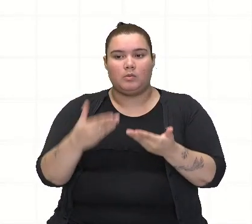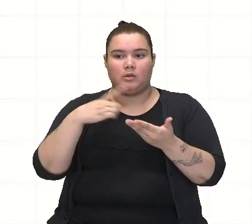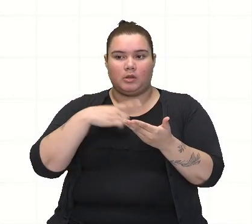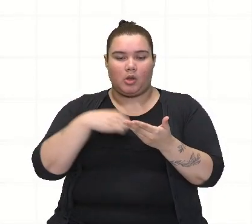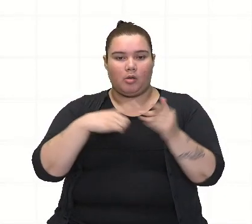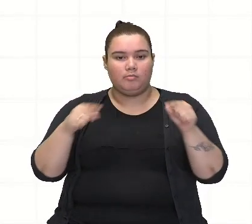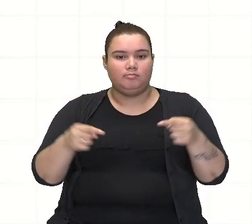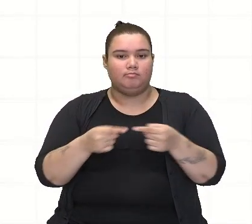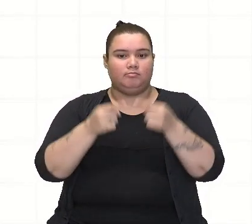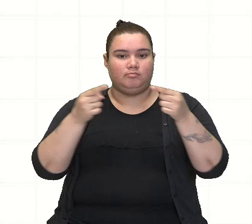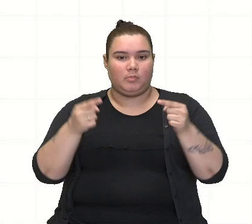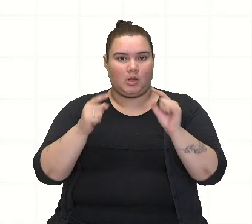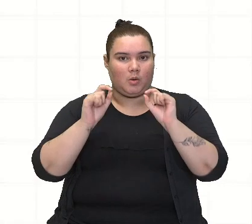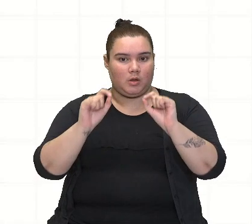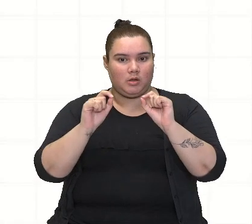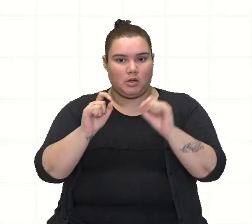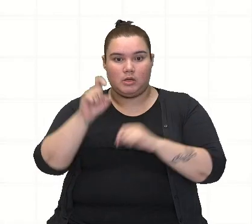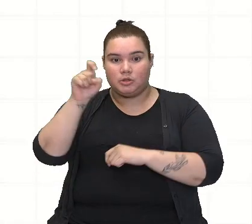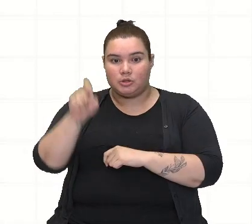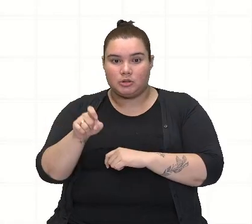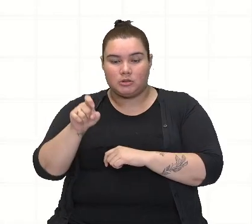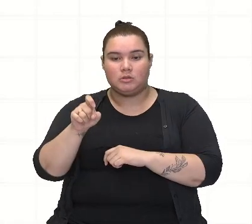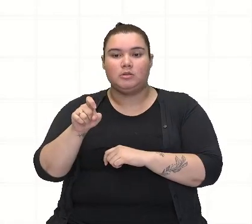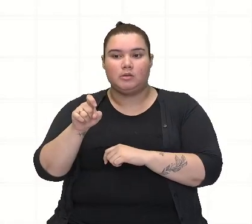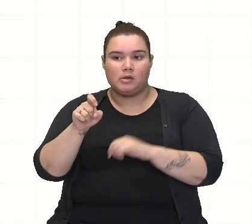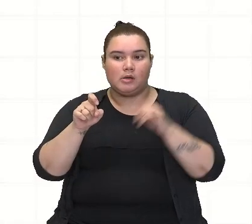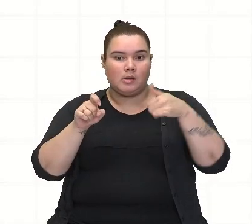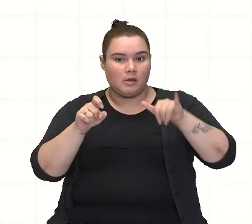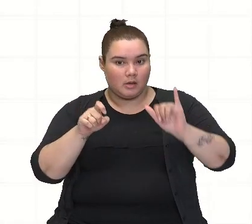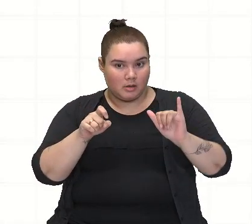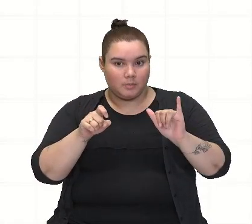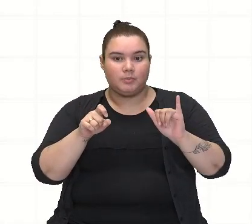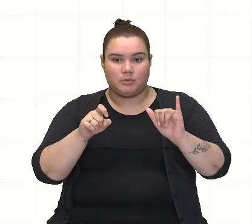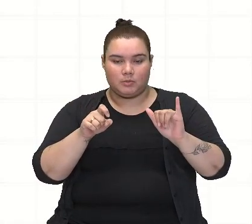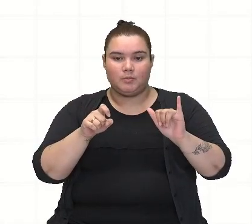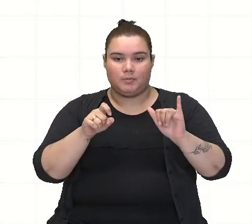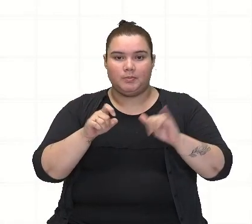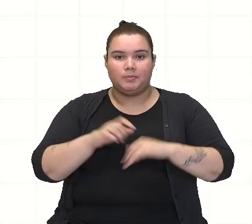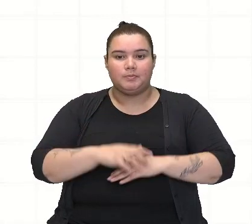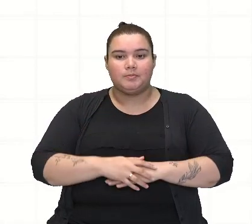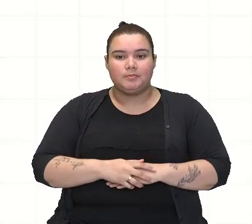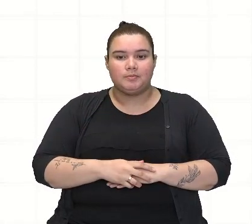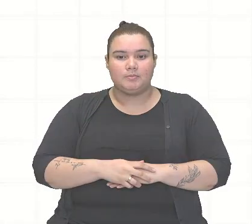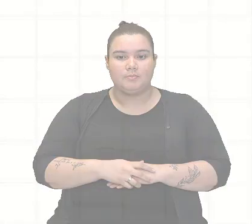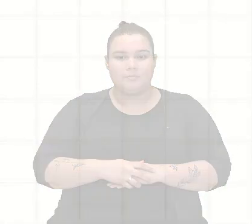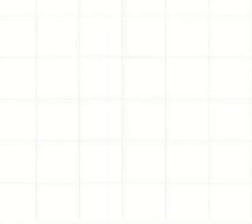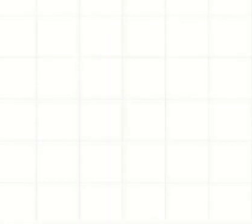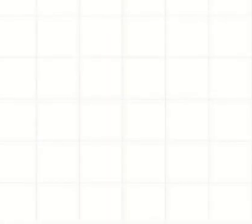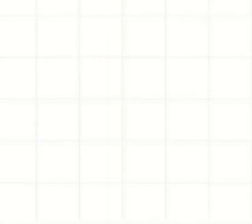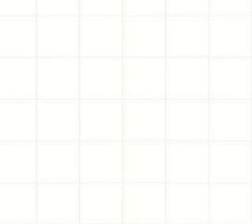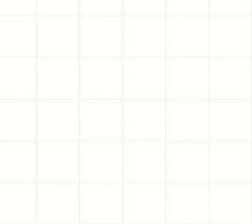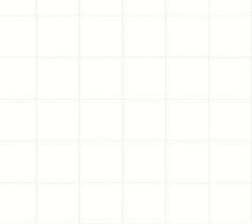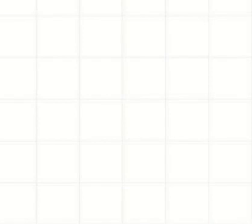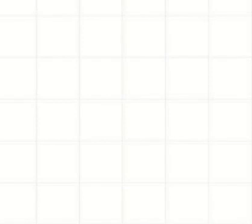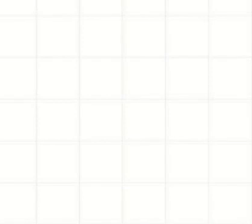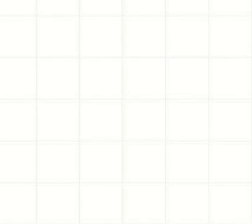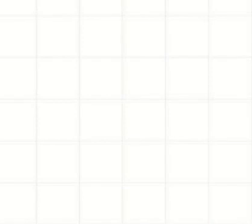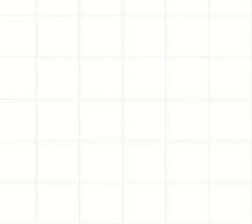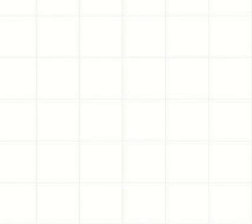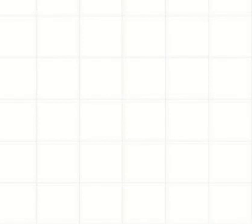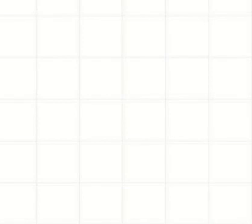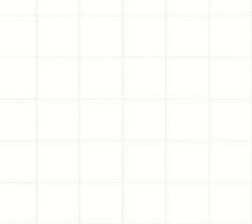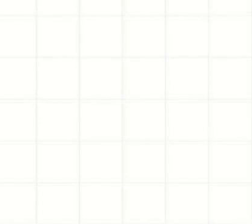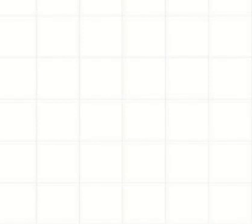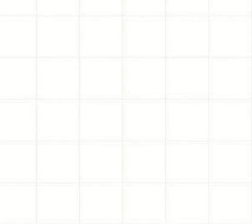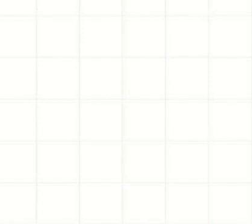as grandezas proporcionais x e y, certo? A